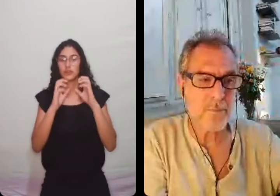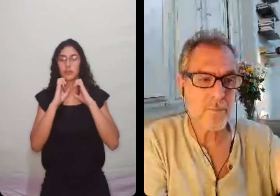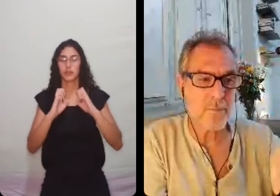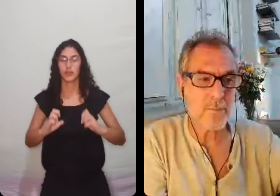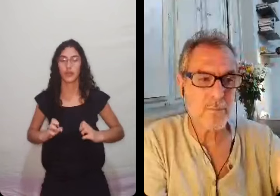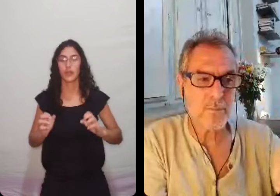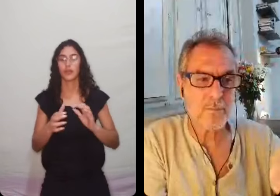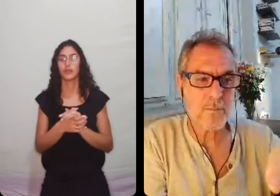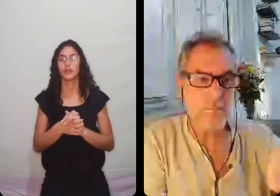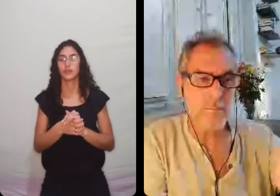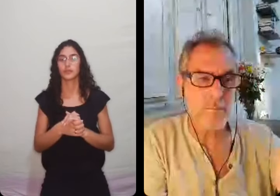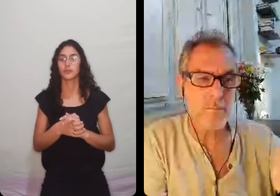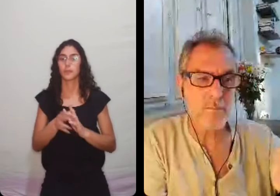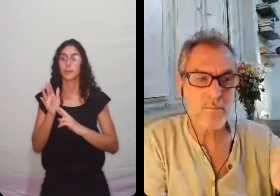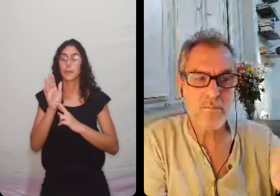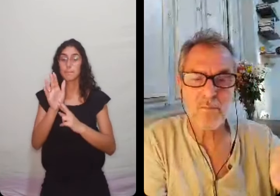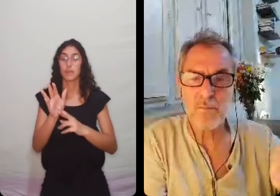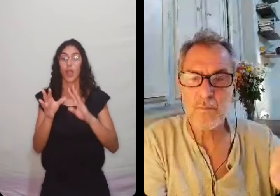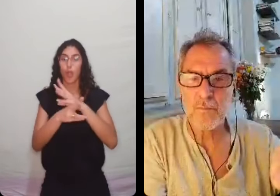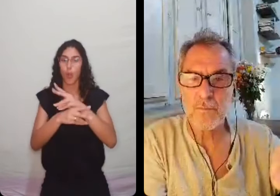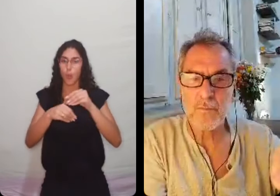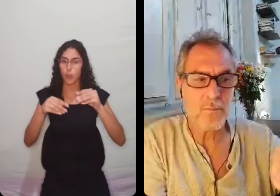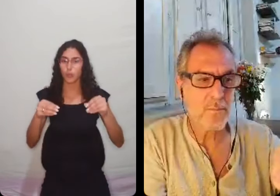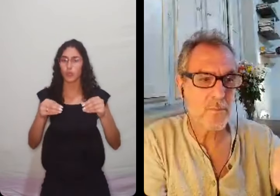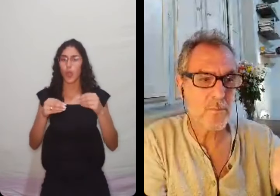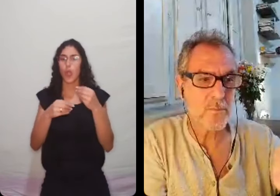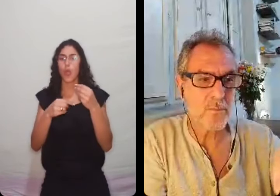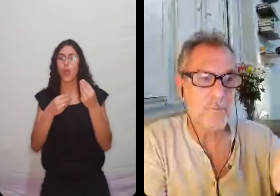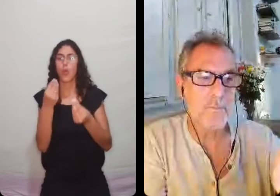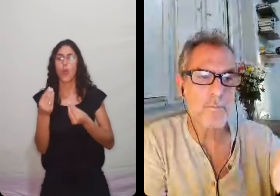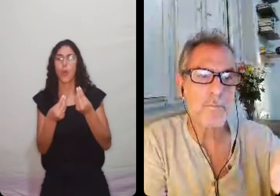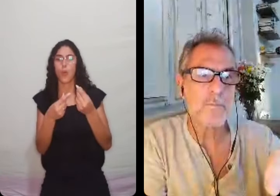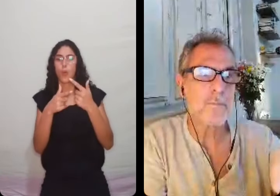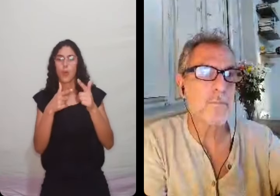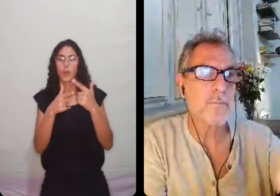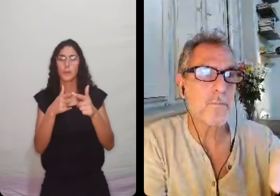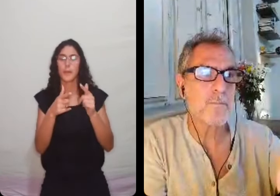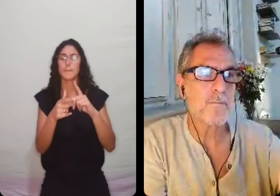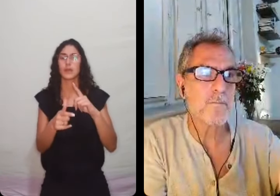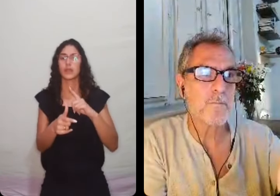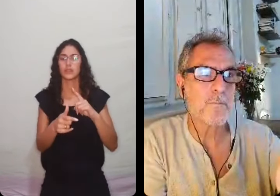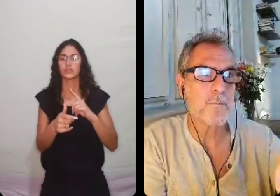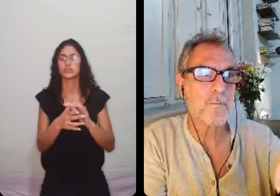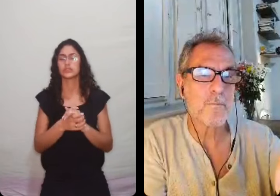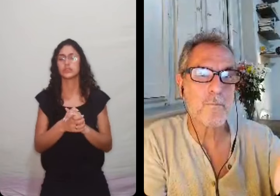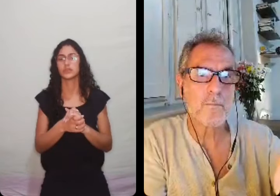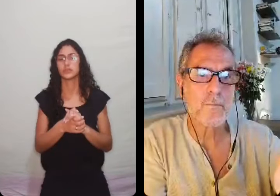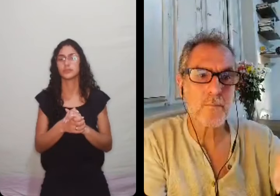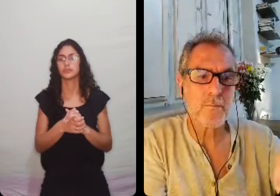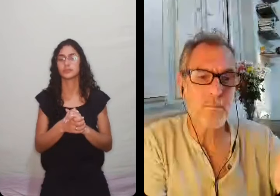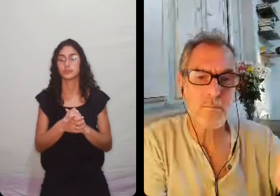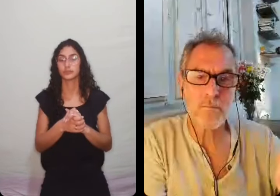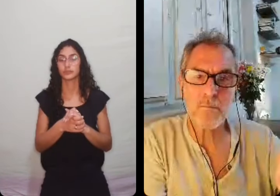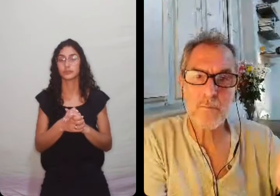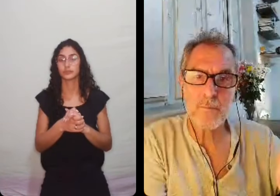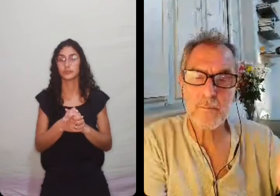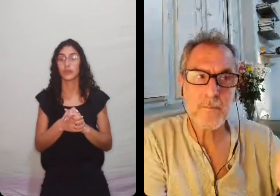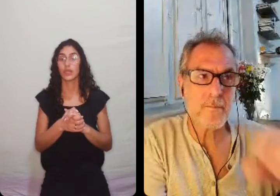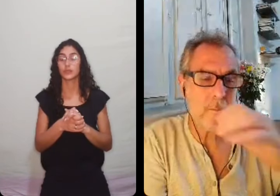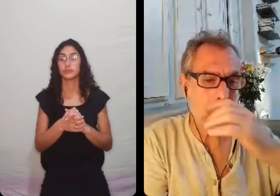solo com a direção e dramaturgia do Norberto. Tem uma dramaturgia